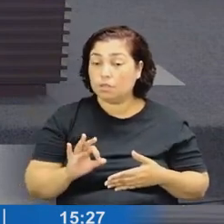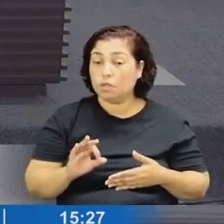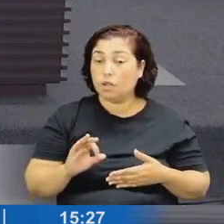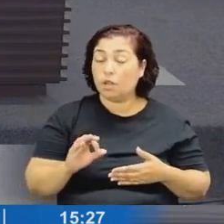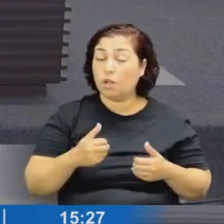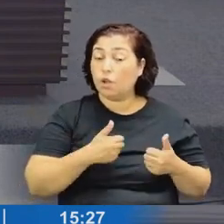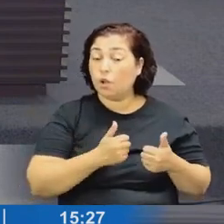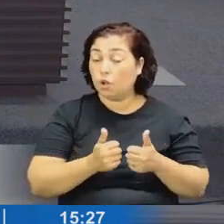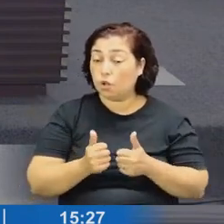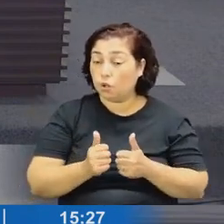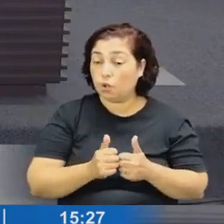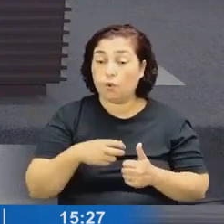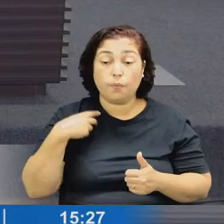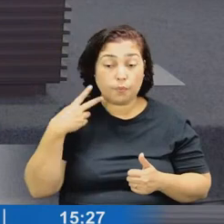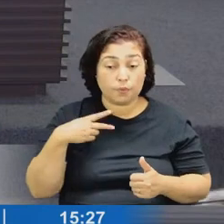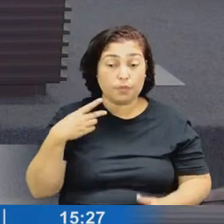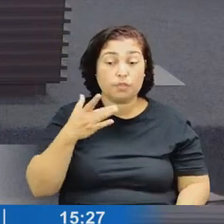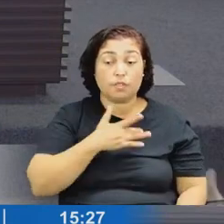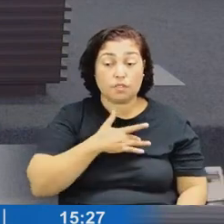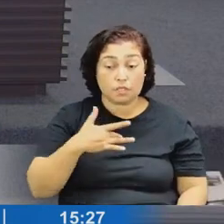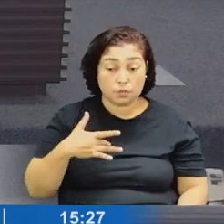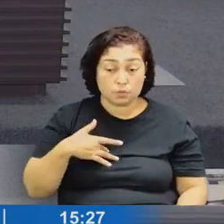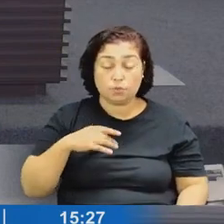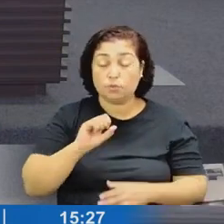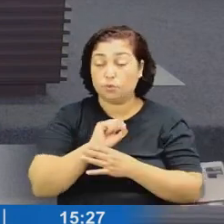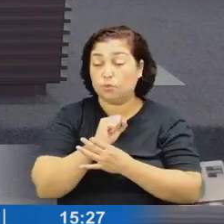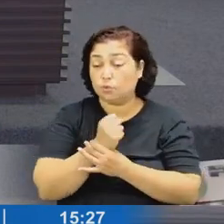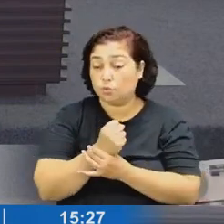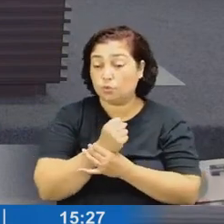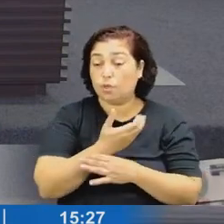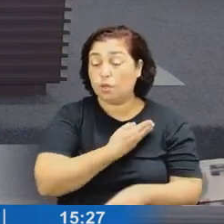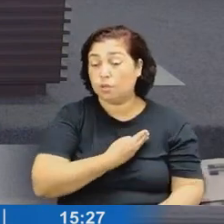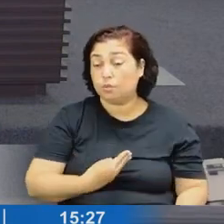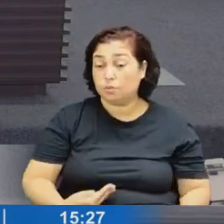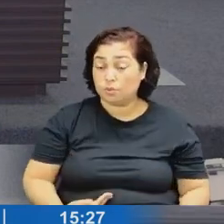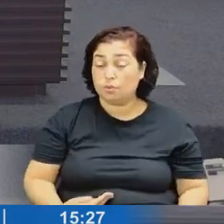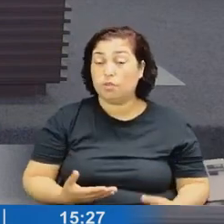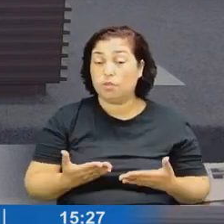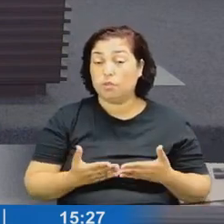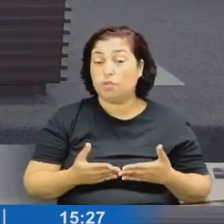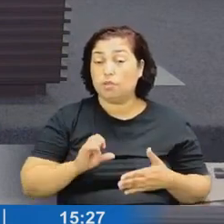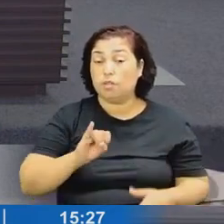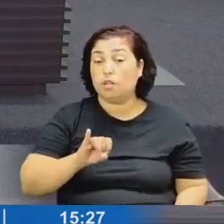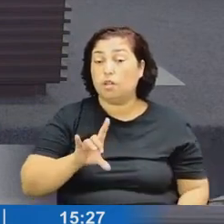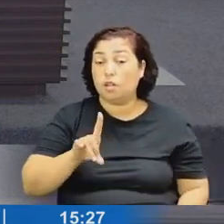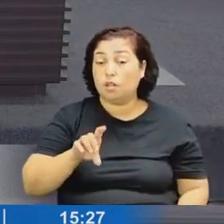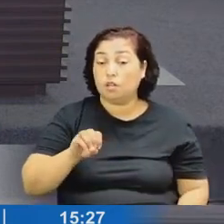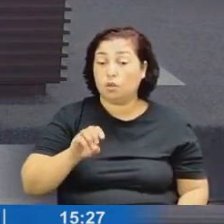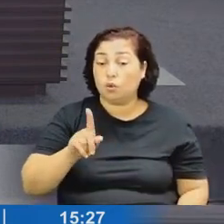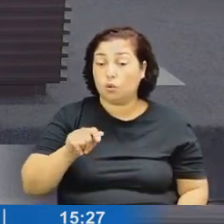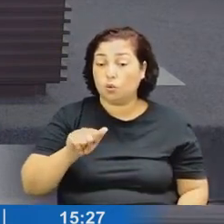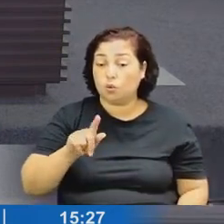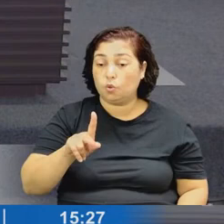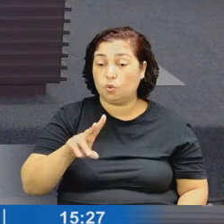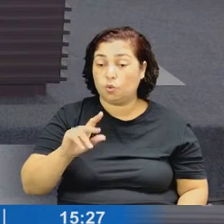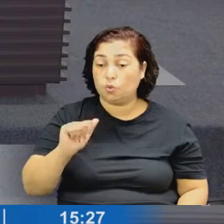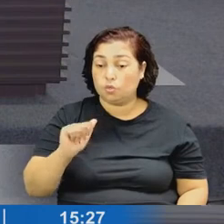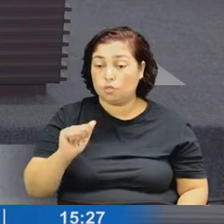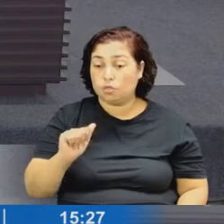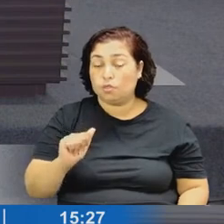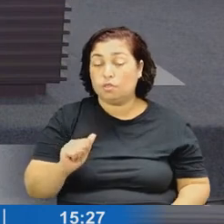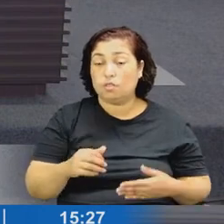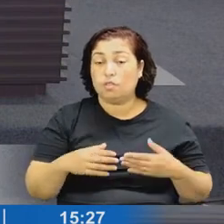é o vereador da saúde é o vereador da segurança pública e a questão ideológica fica ali não pode abandonar E nem pode exagerar